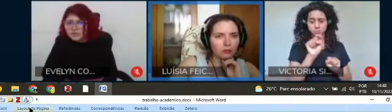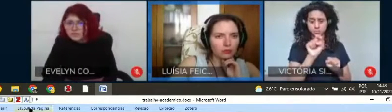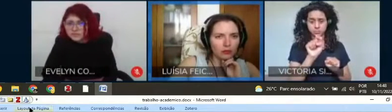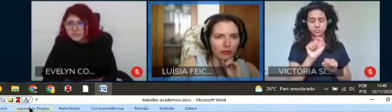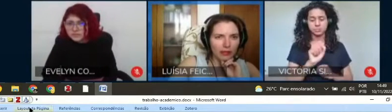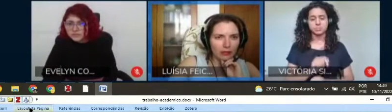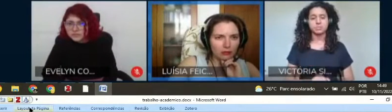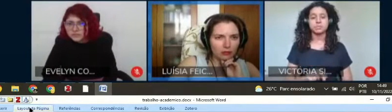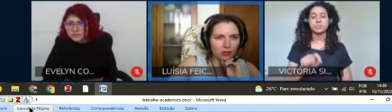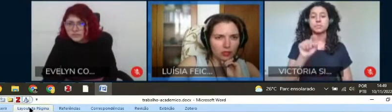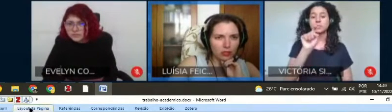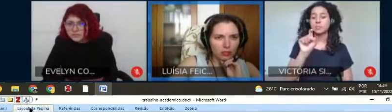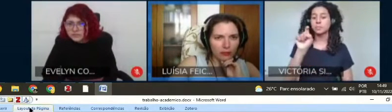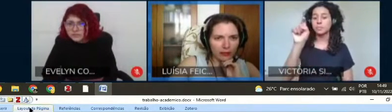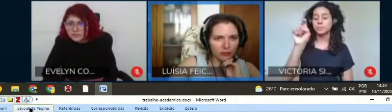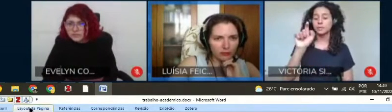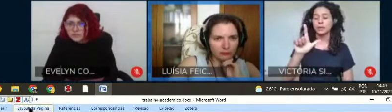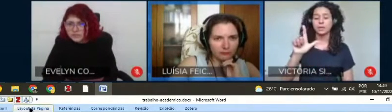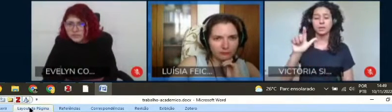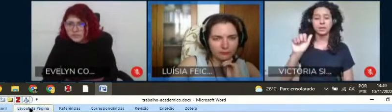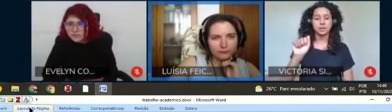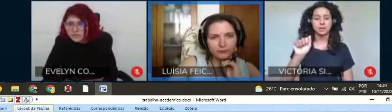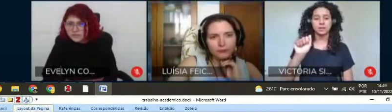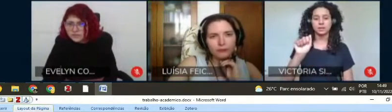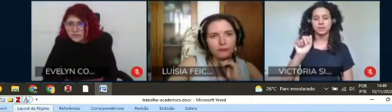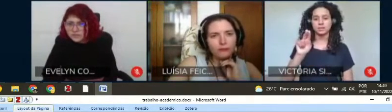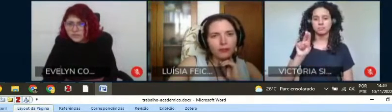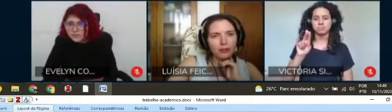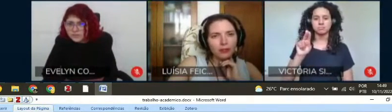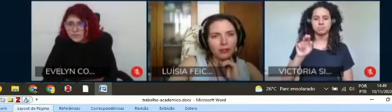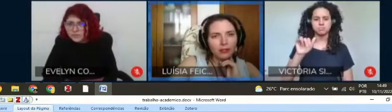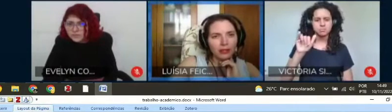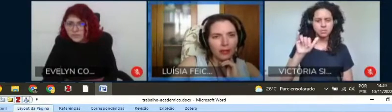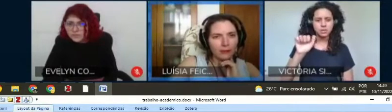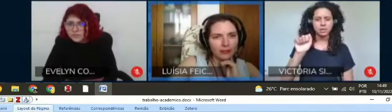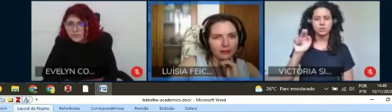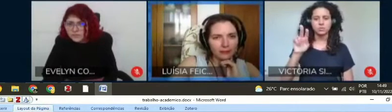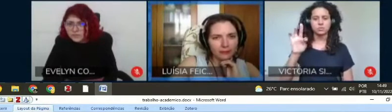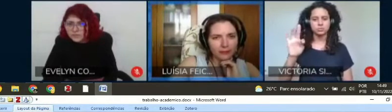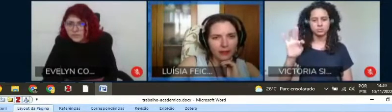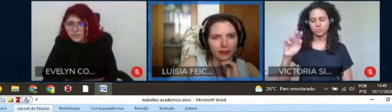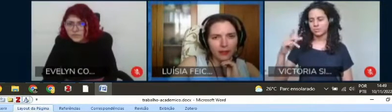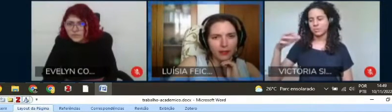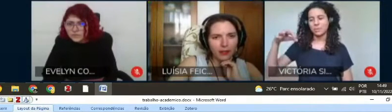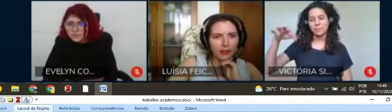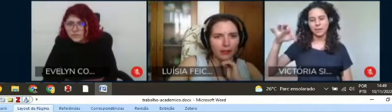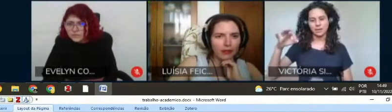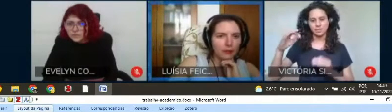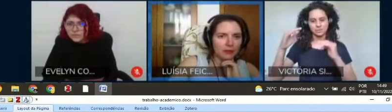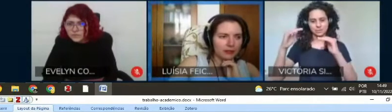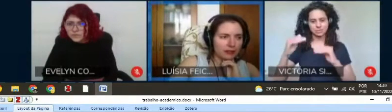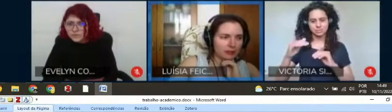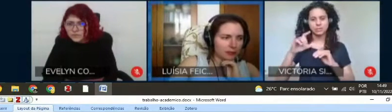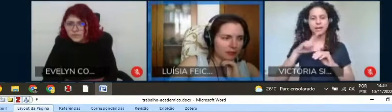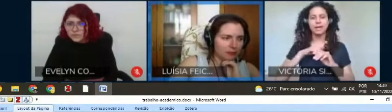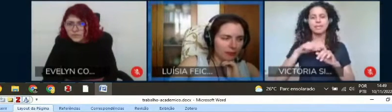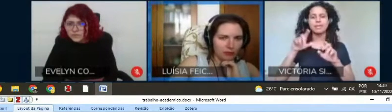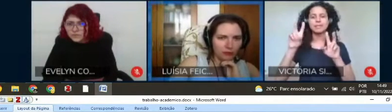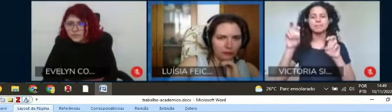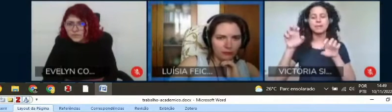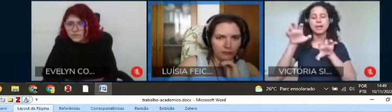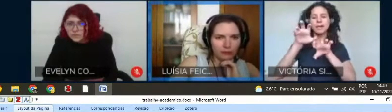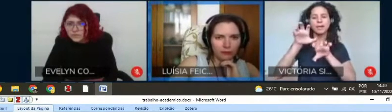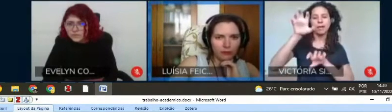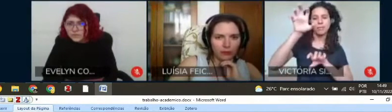venho no layout de página, em quebras, quebra de seção,